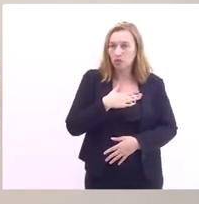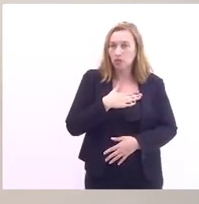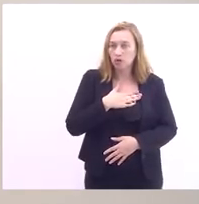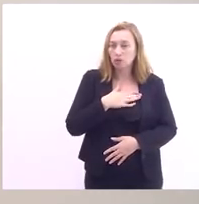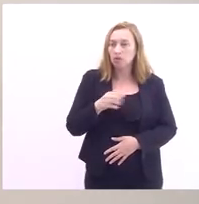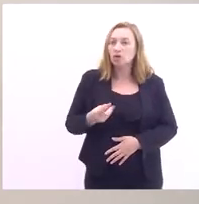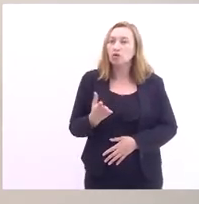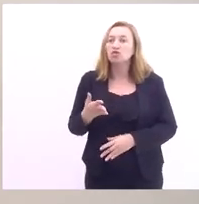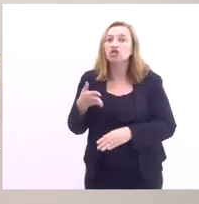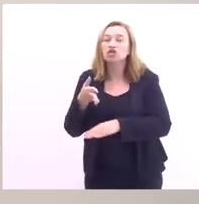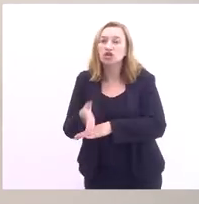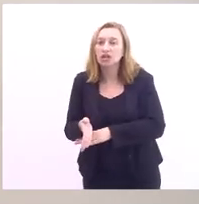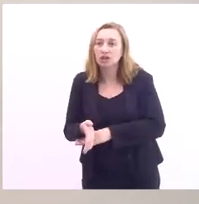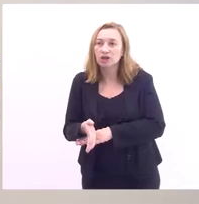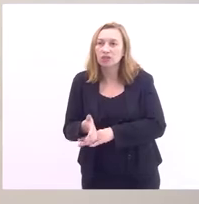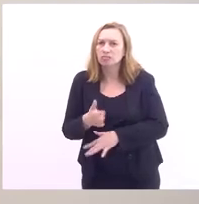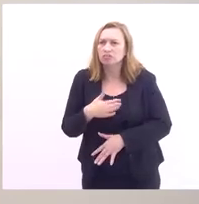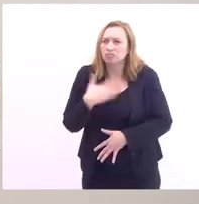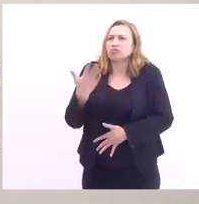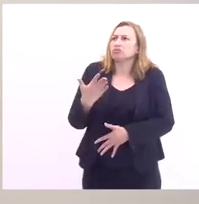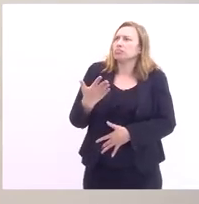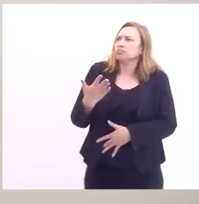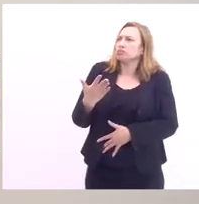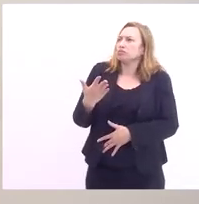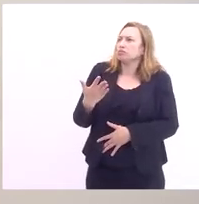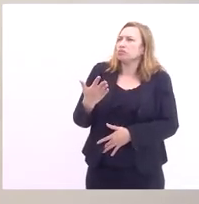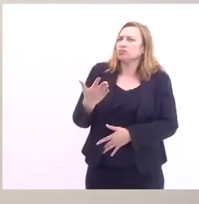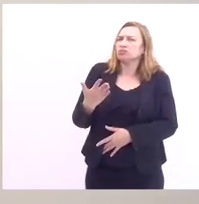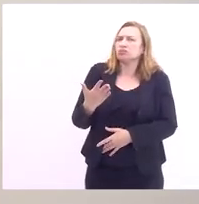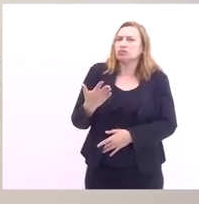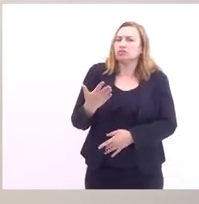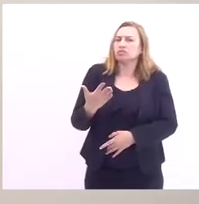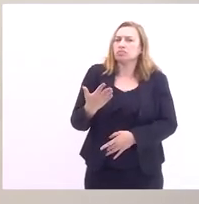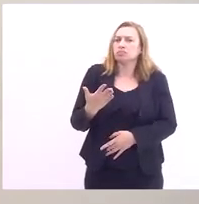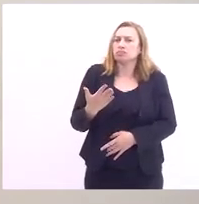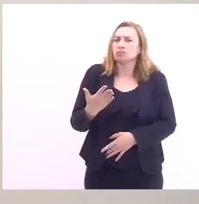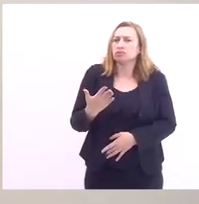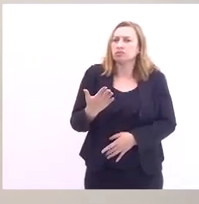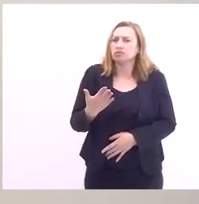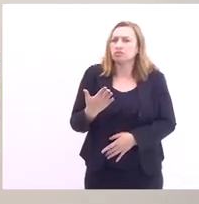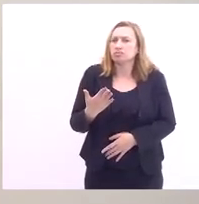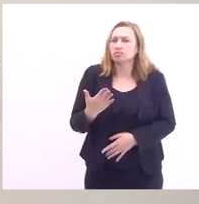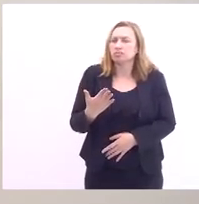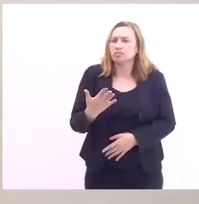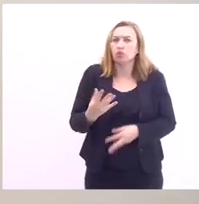Quando eu cheguei, eu fiquei espantada com o atendimento.